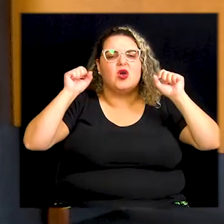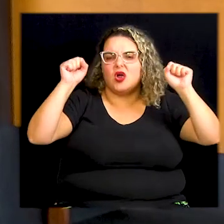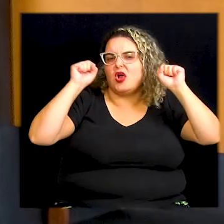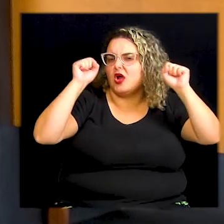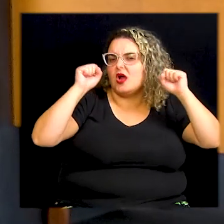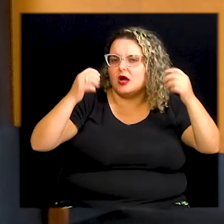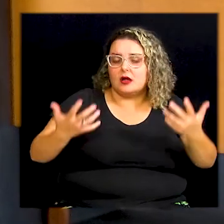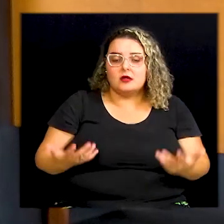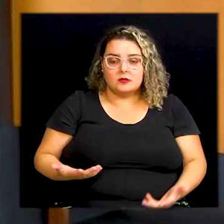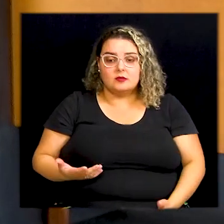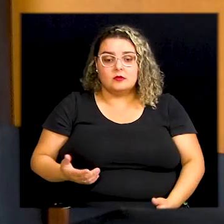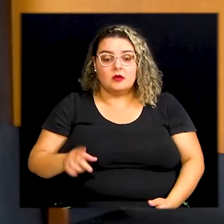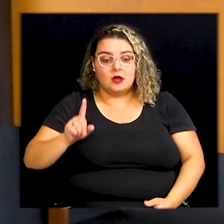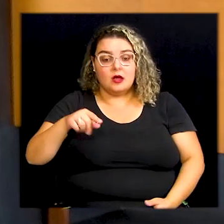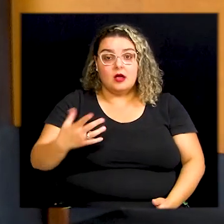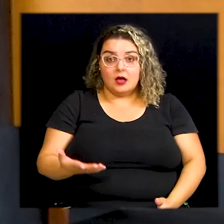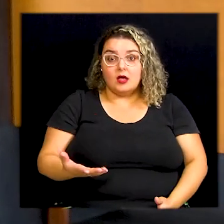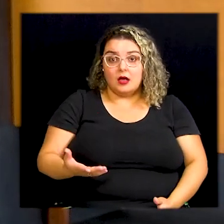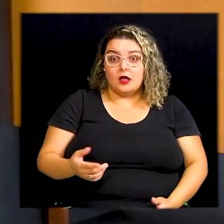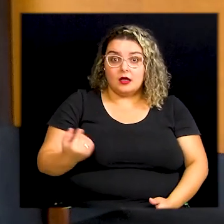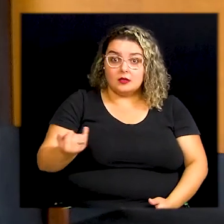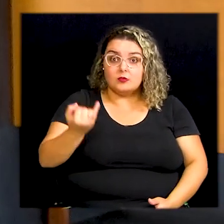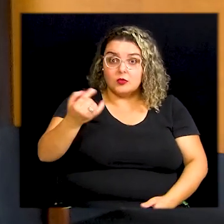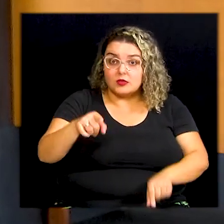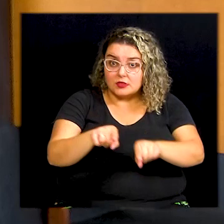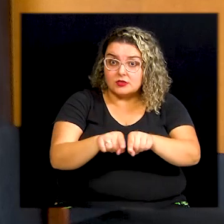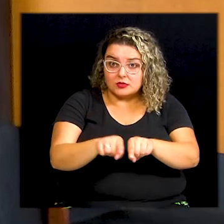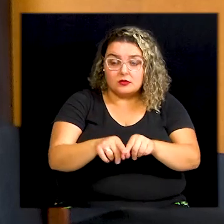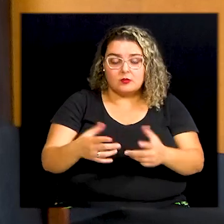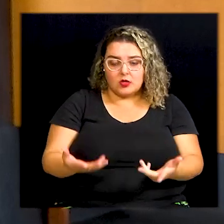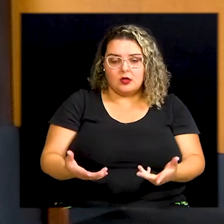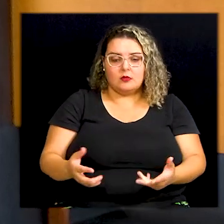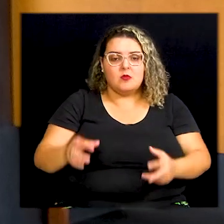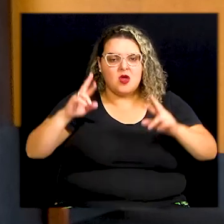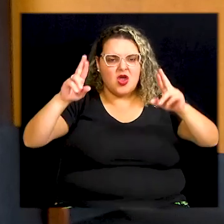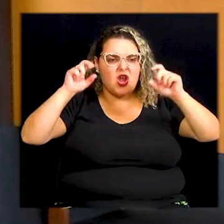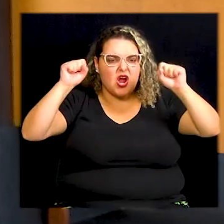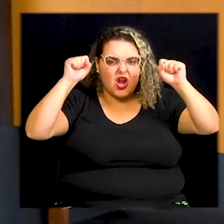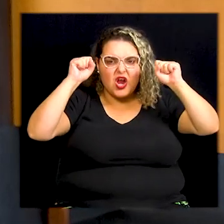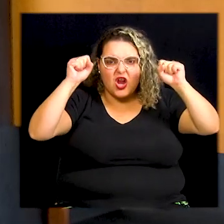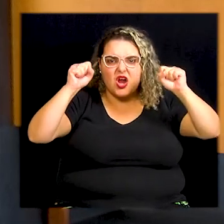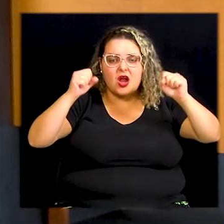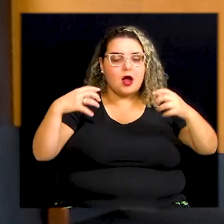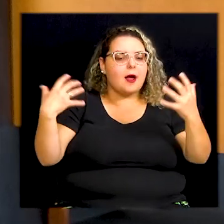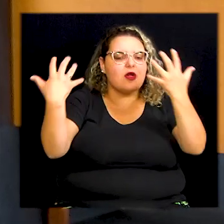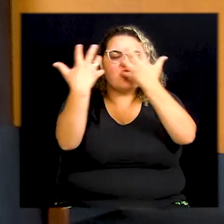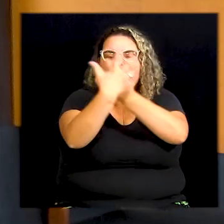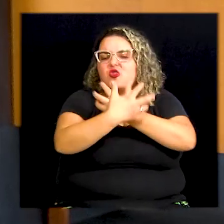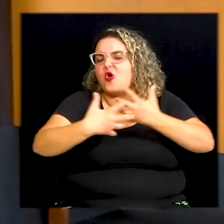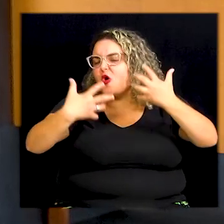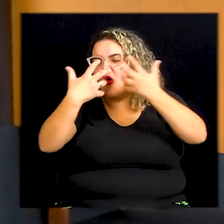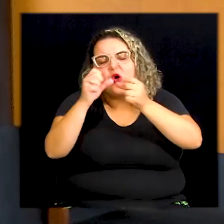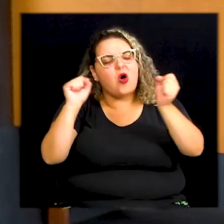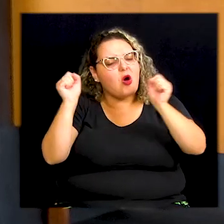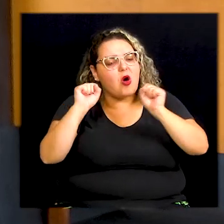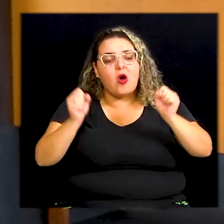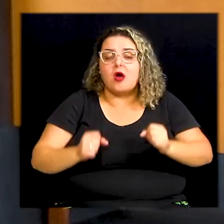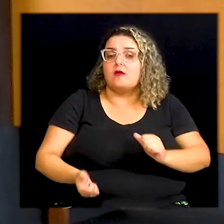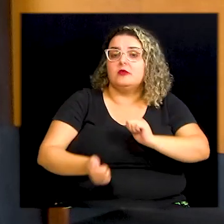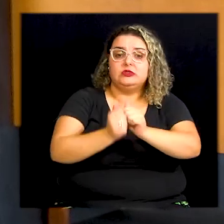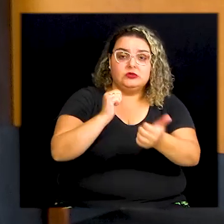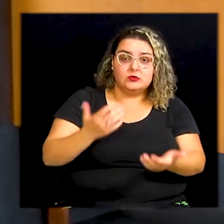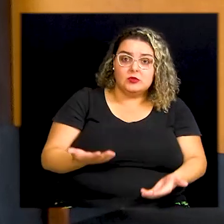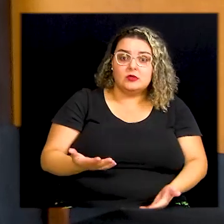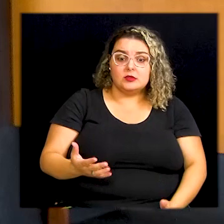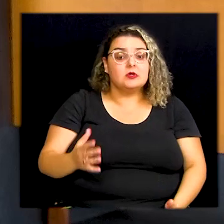torcida, às vezes a torcida é um fator muito importante, né, uma torcida completamente apaixonada do Brasil,